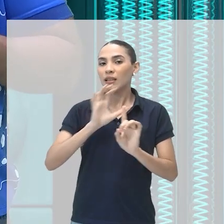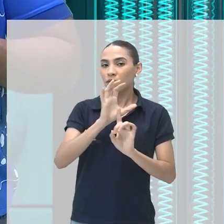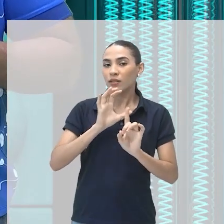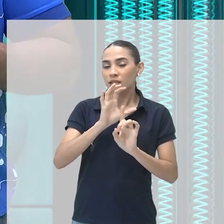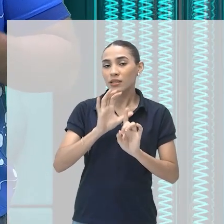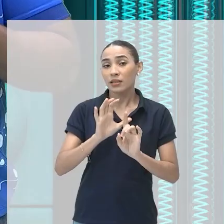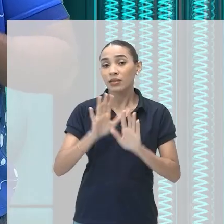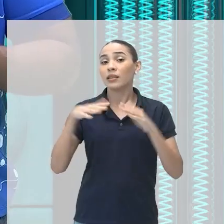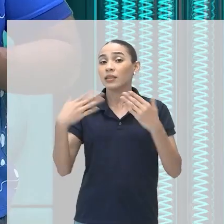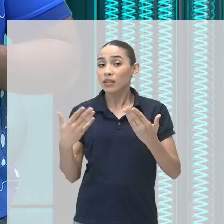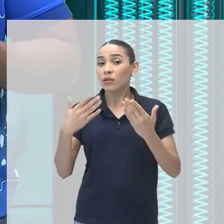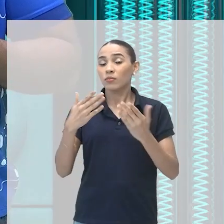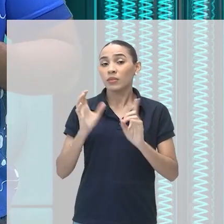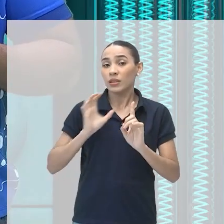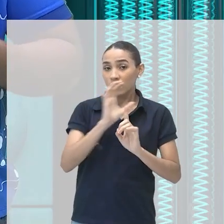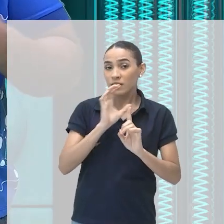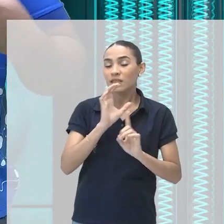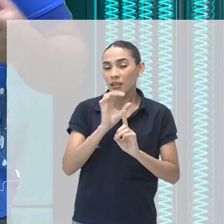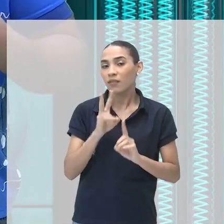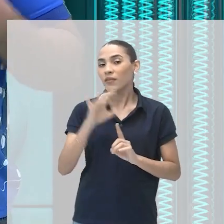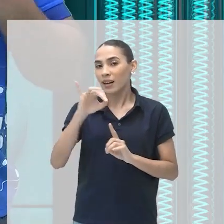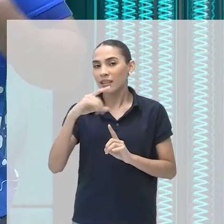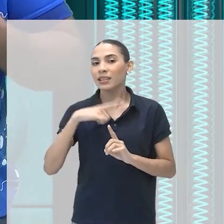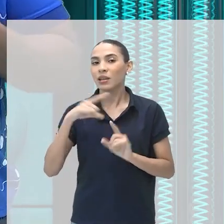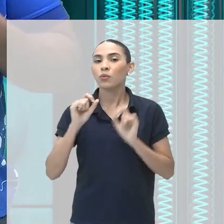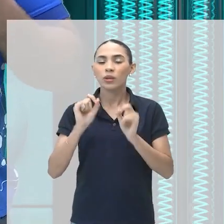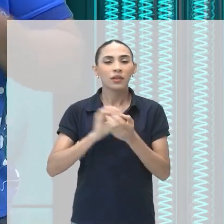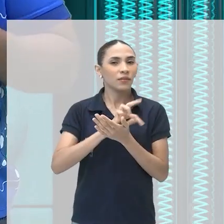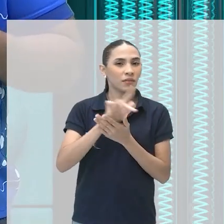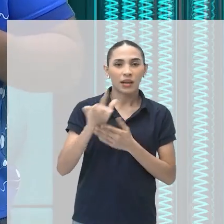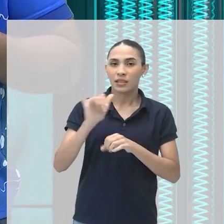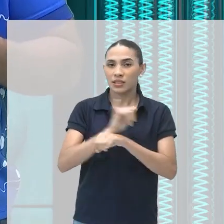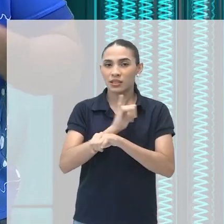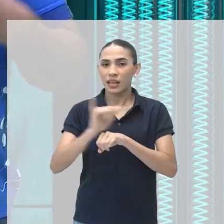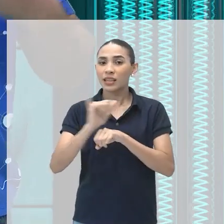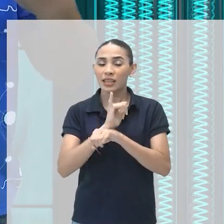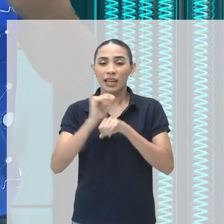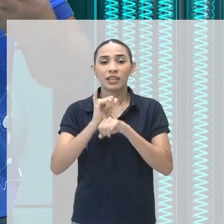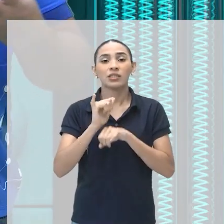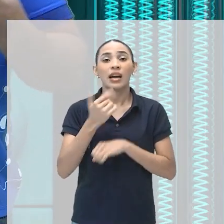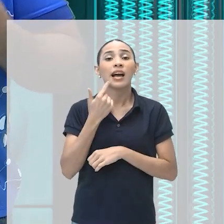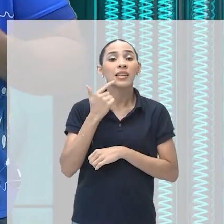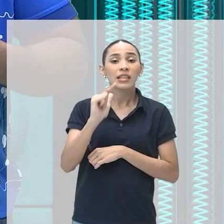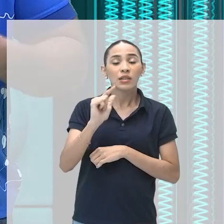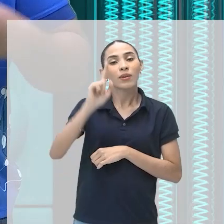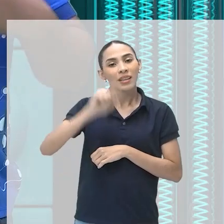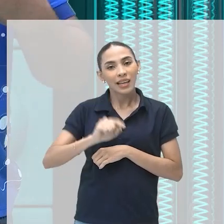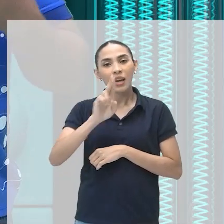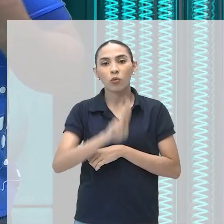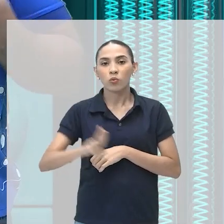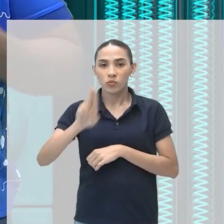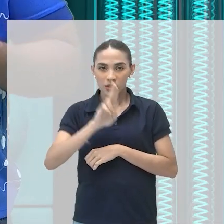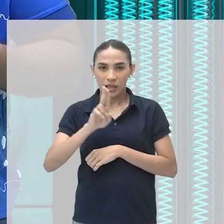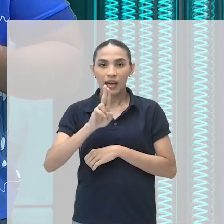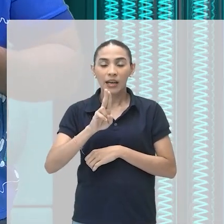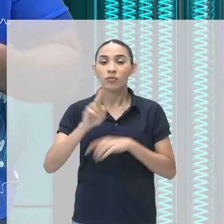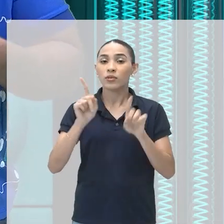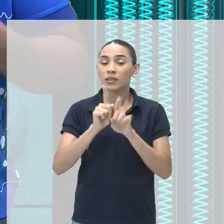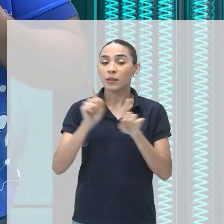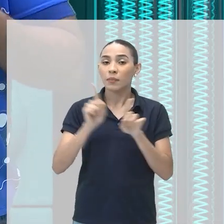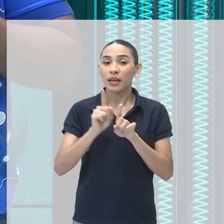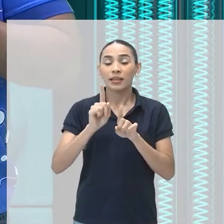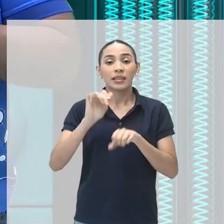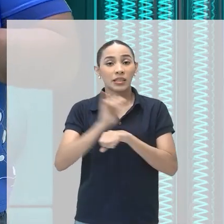para influenciar, claro que nós vamos ter diversos recursos na nossa língua que são utilizados, que são